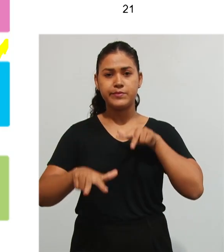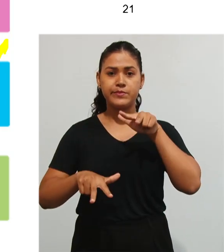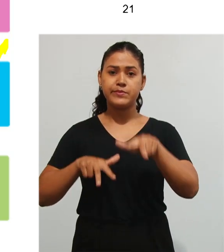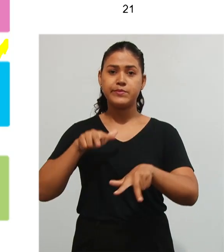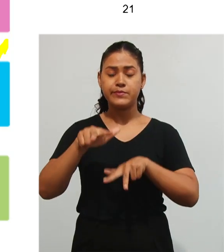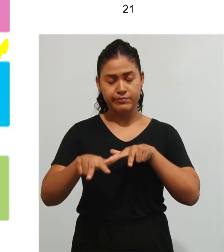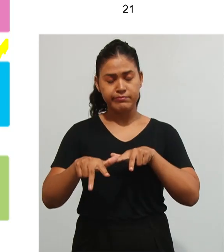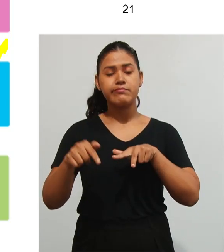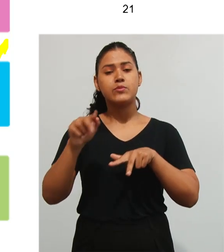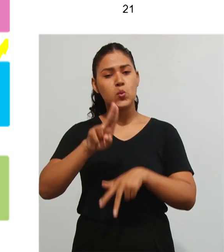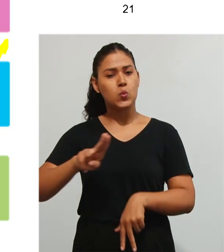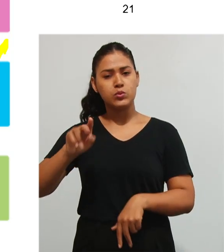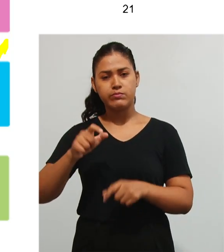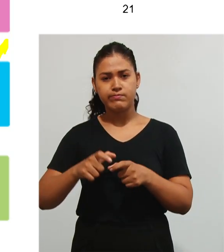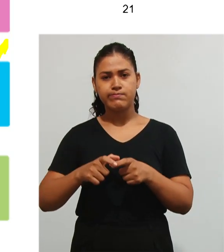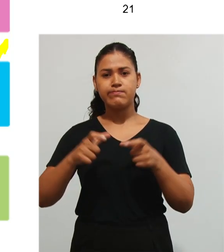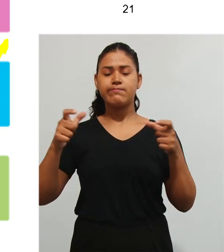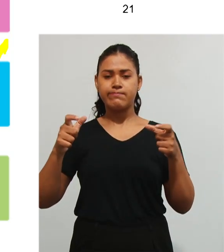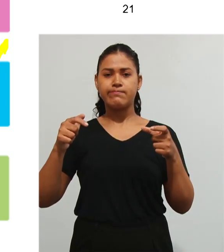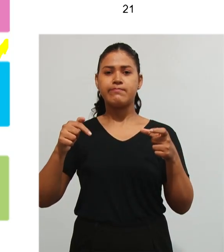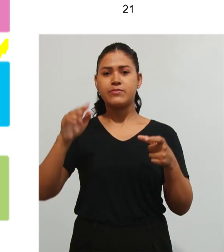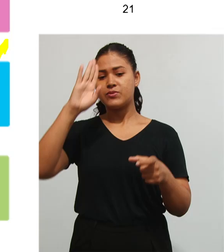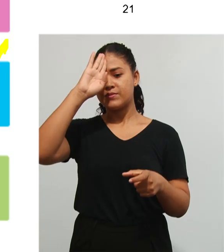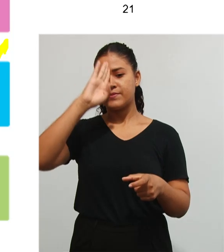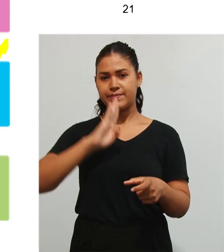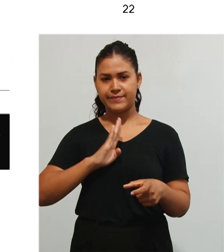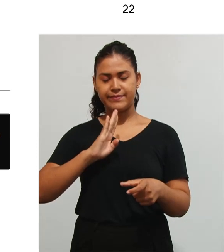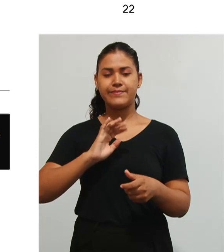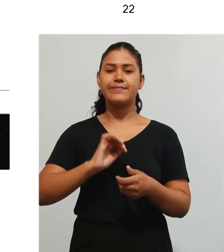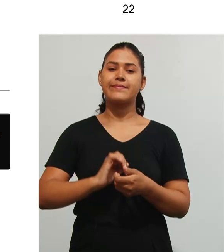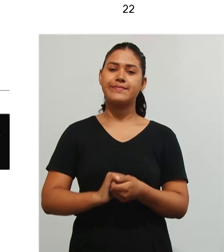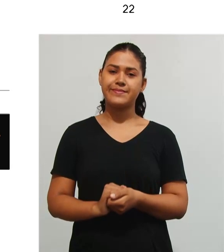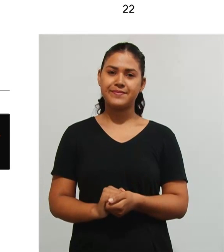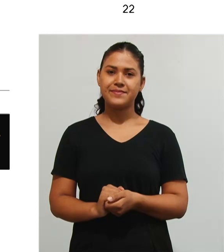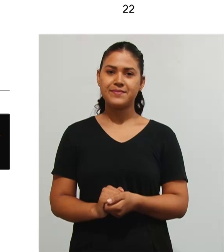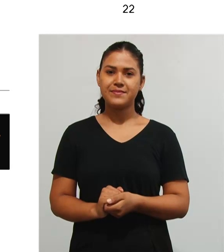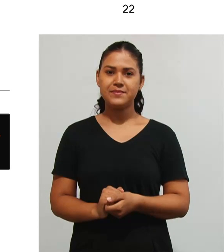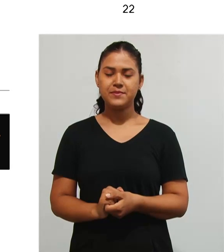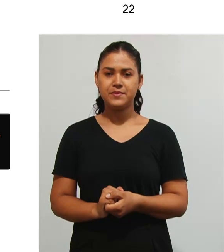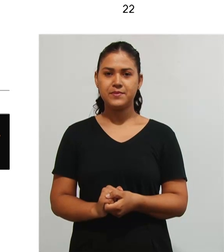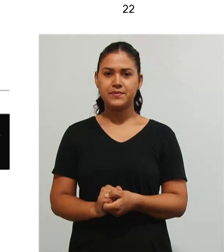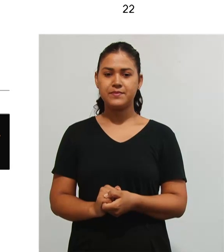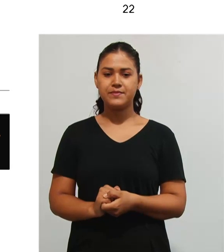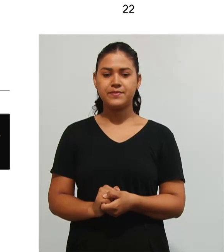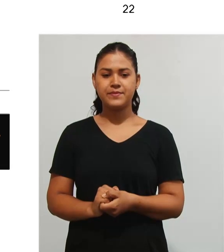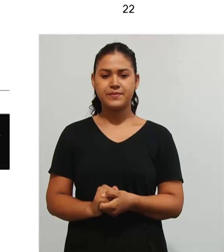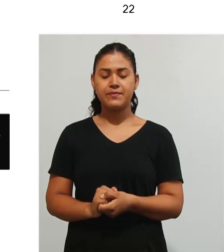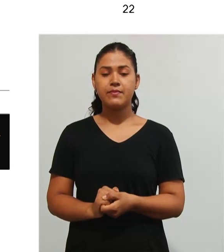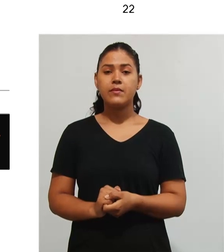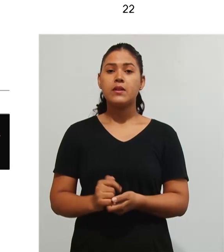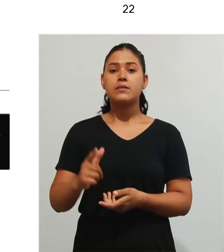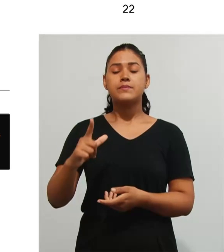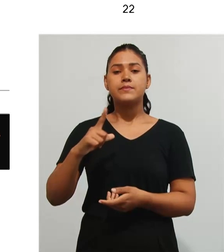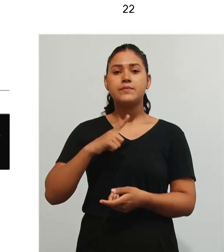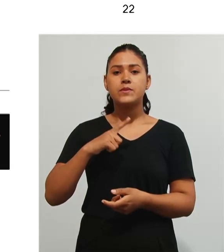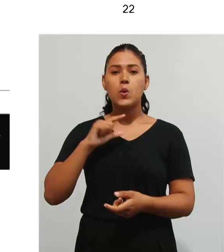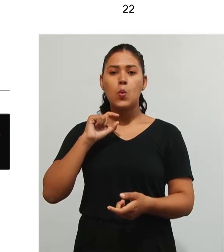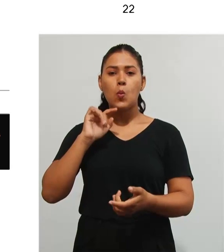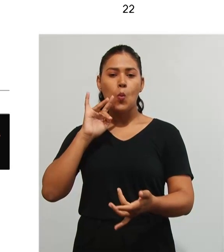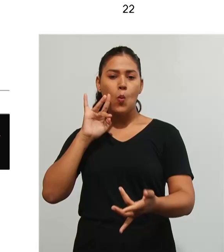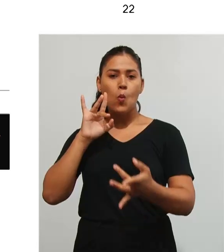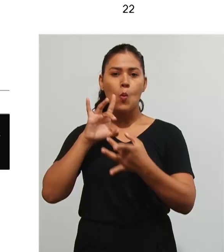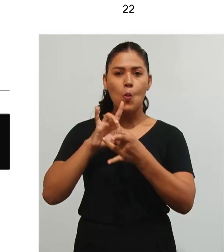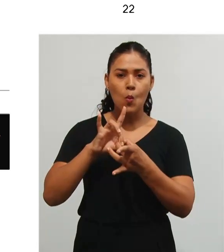aqui sistemas operacionais gratuitos. E aí, basicamente, a interação do usuário